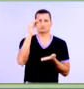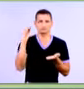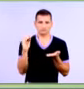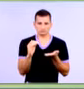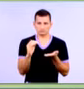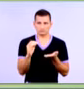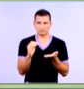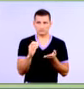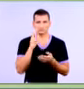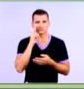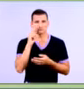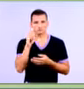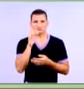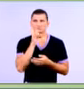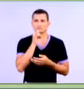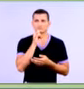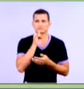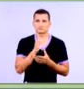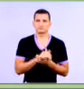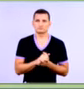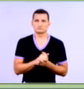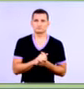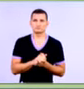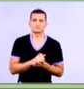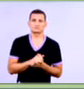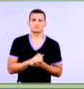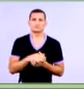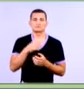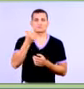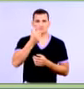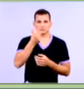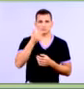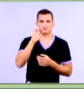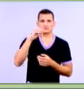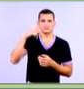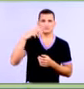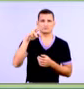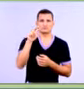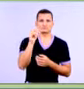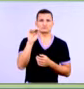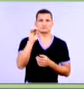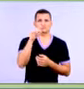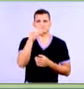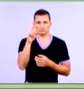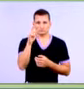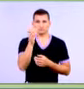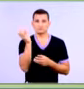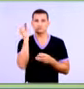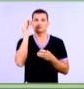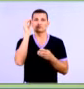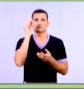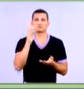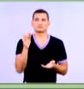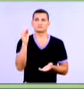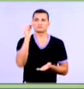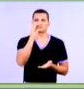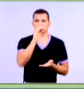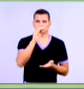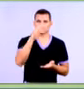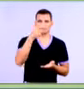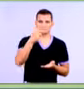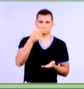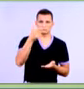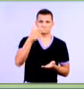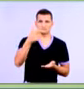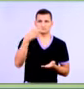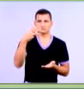Então, olha o exemplo aqui, ó. A primeira operação, inseriu 223. Se eu vou inserir